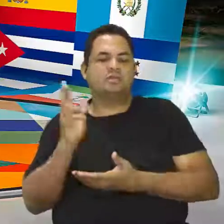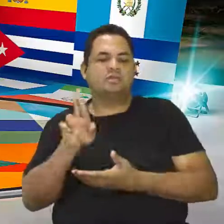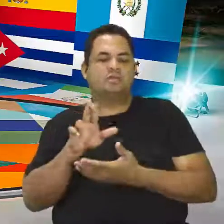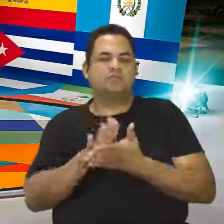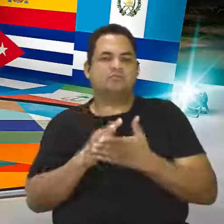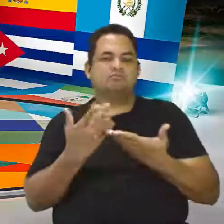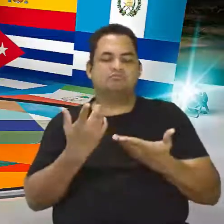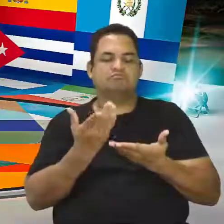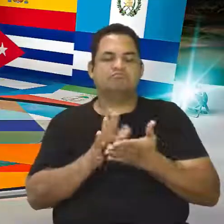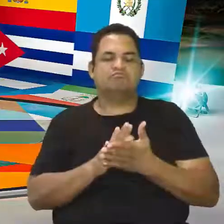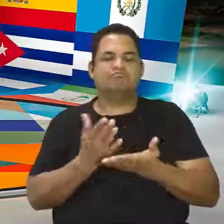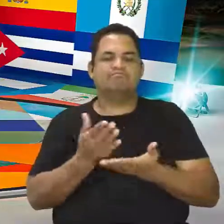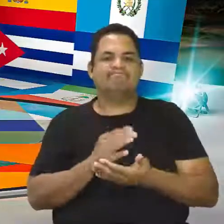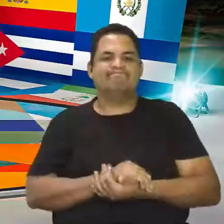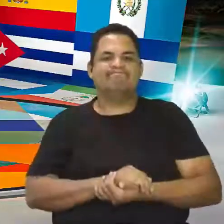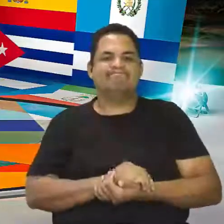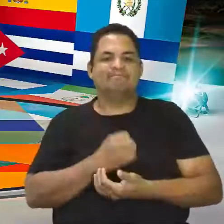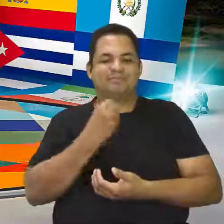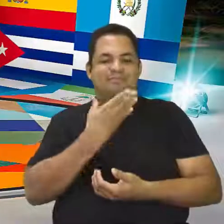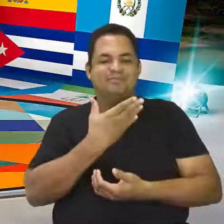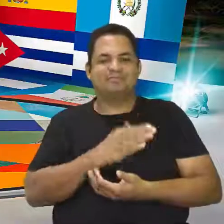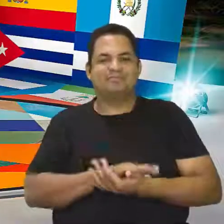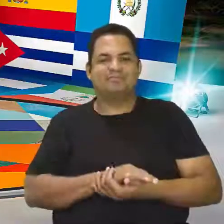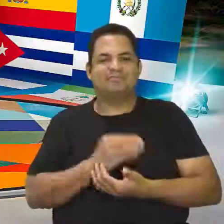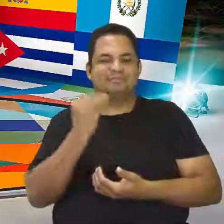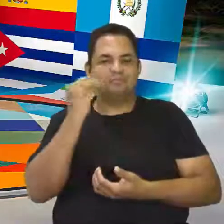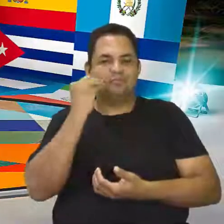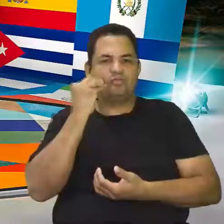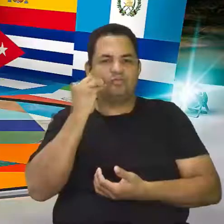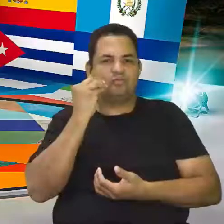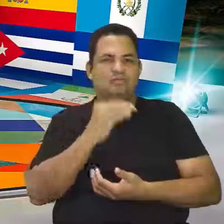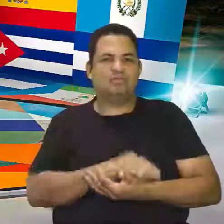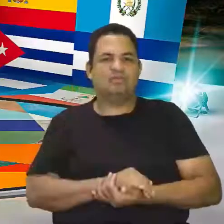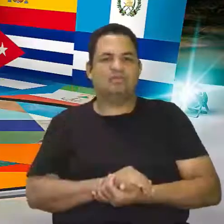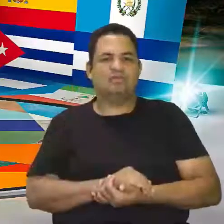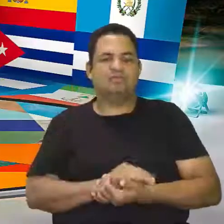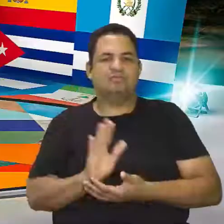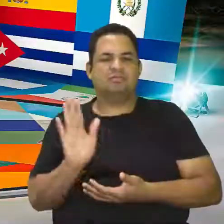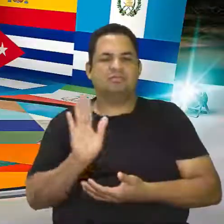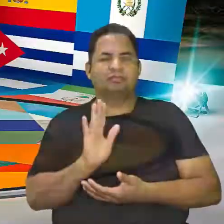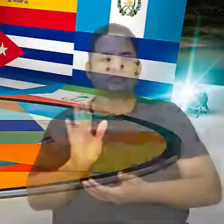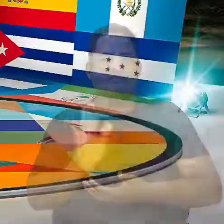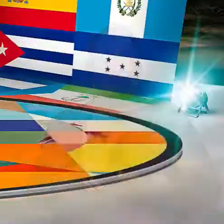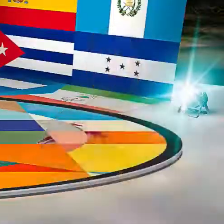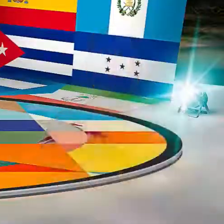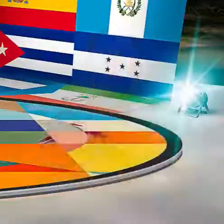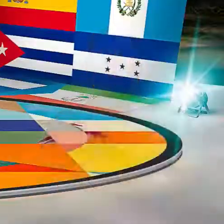vocês precisem assistir, tá bom? Um beijo e hasta pronto! Tchau, tchau.